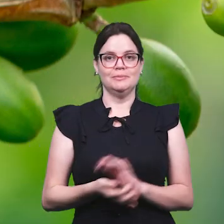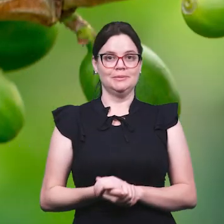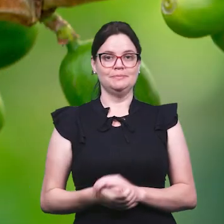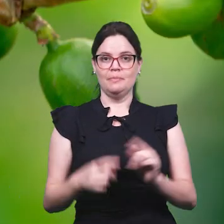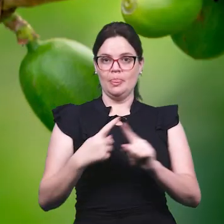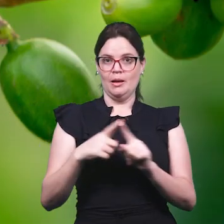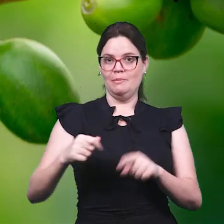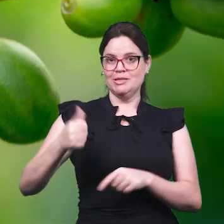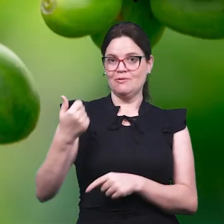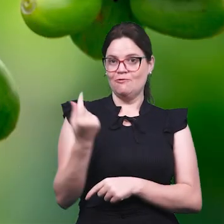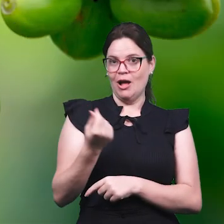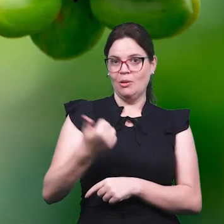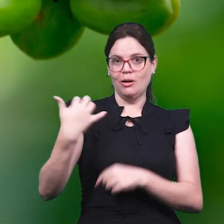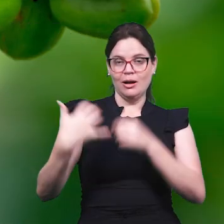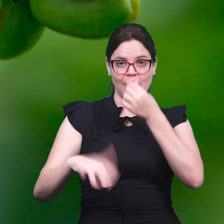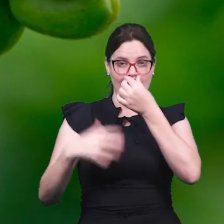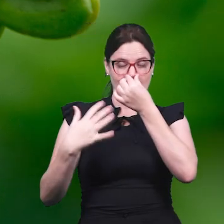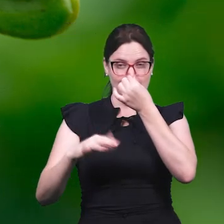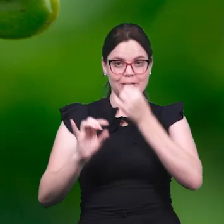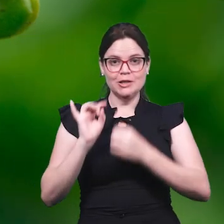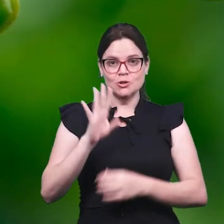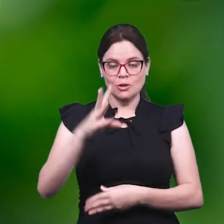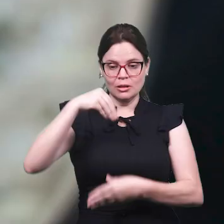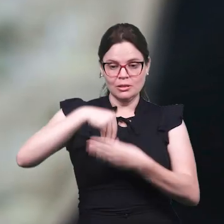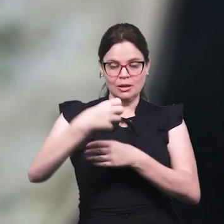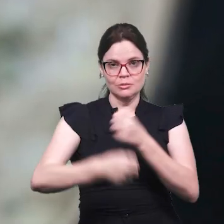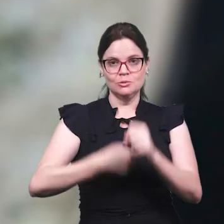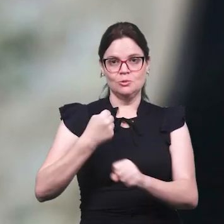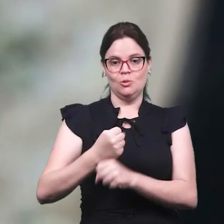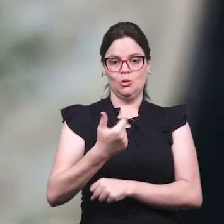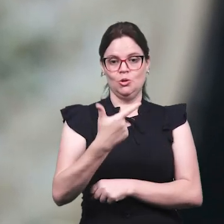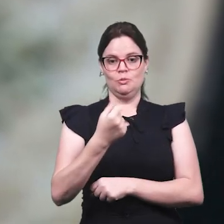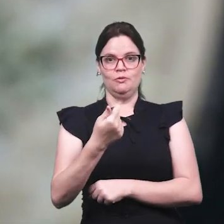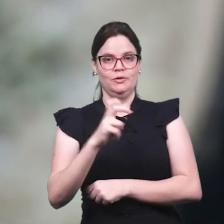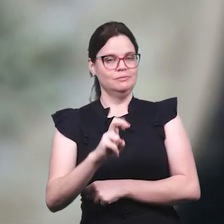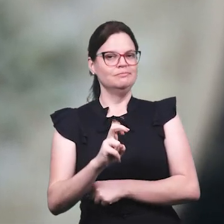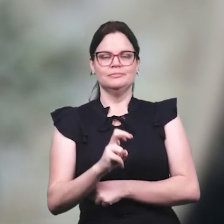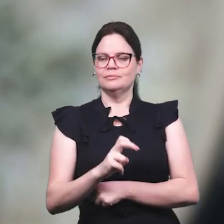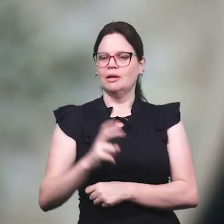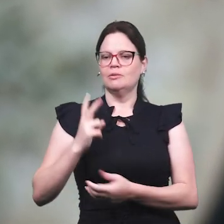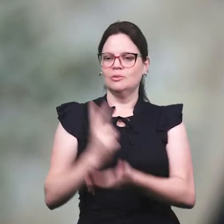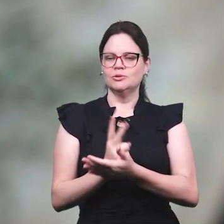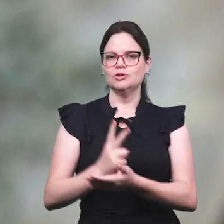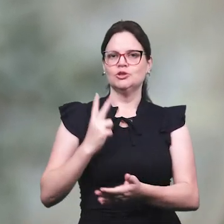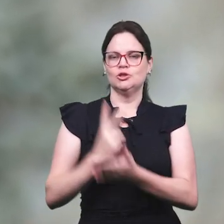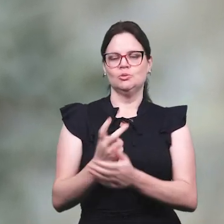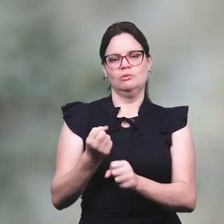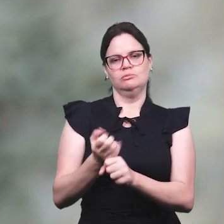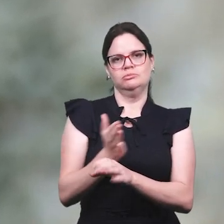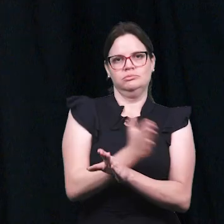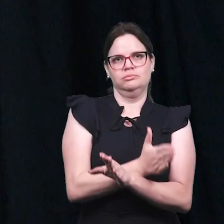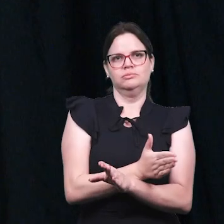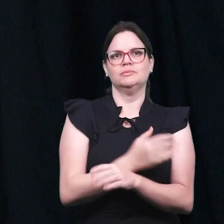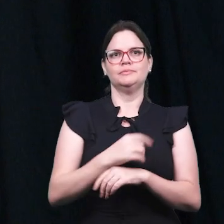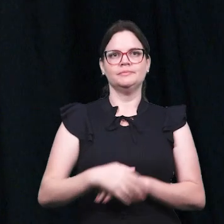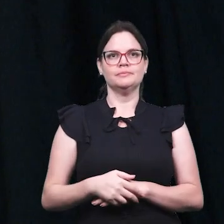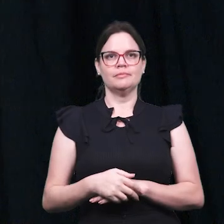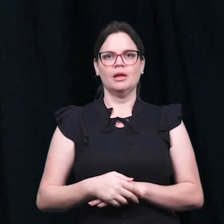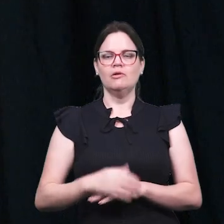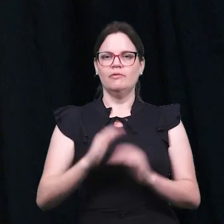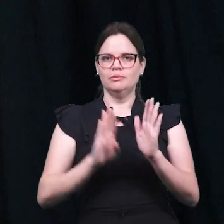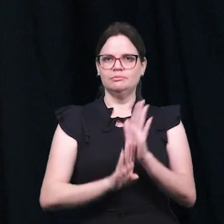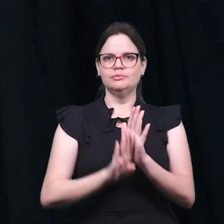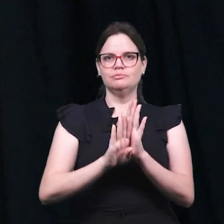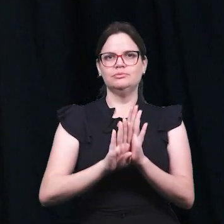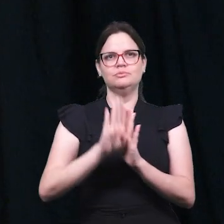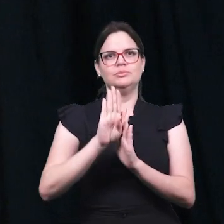a alta do café não é um fenômeno de 2025. Esse cenário vem se intensificando nos últimos anos. O café vem